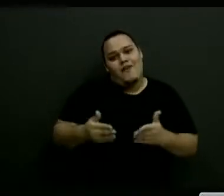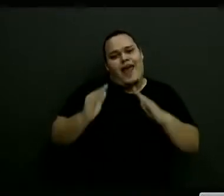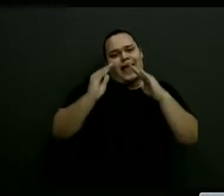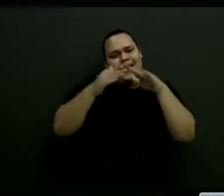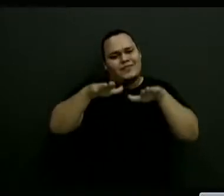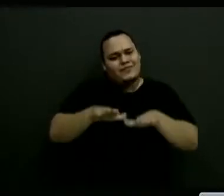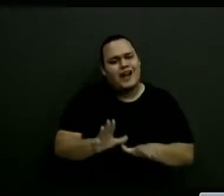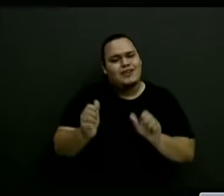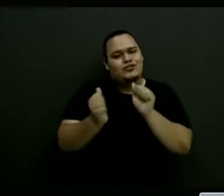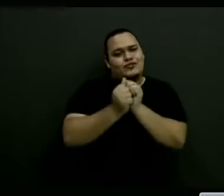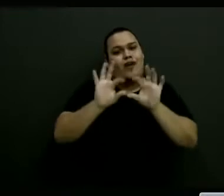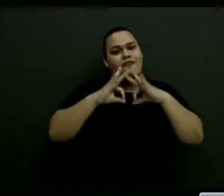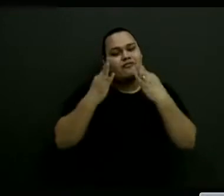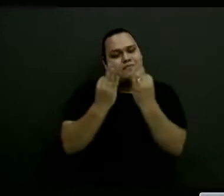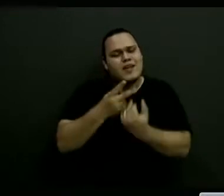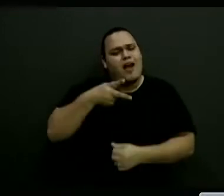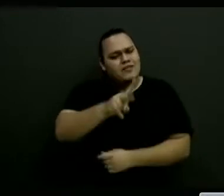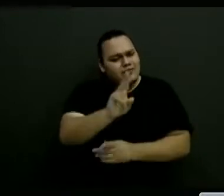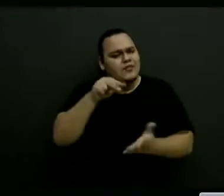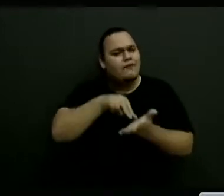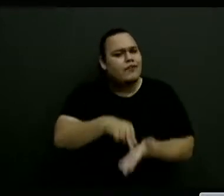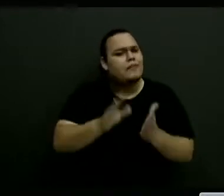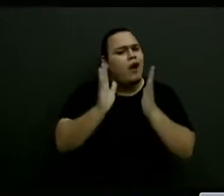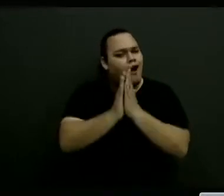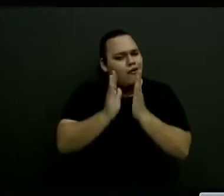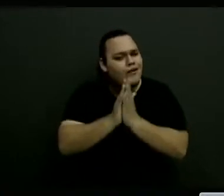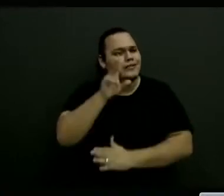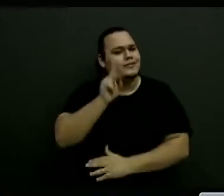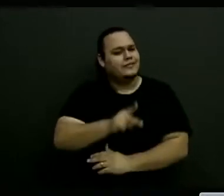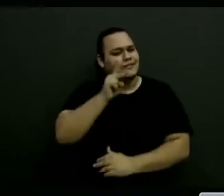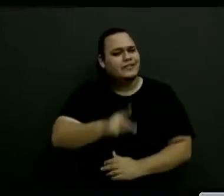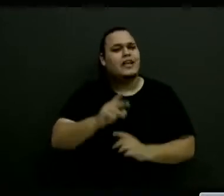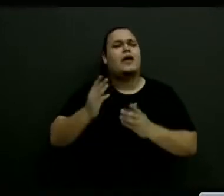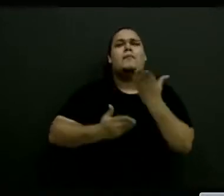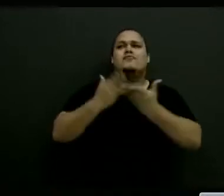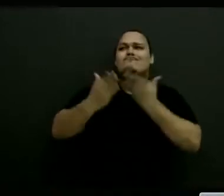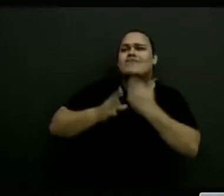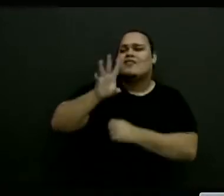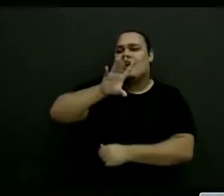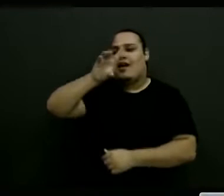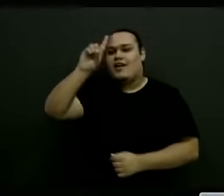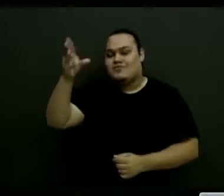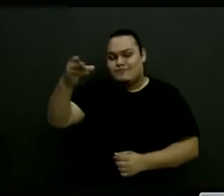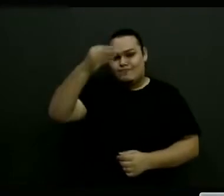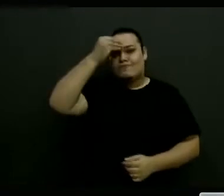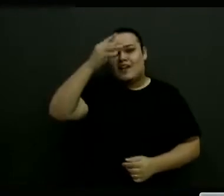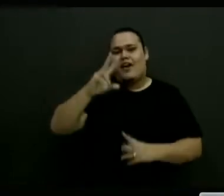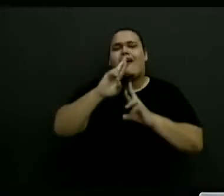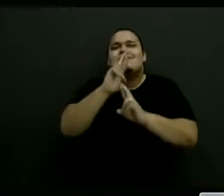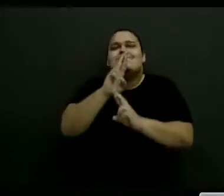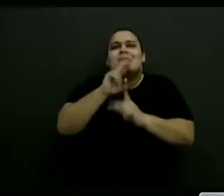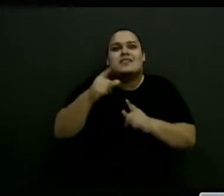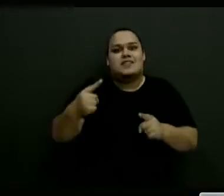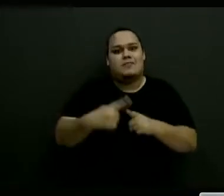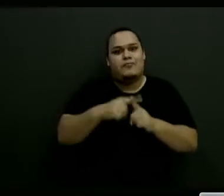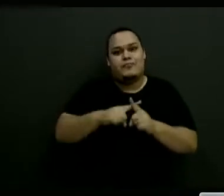encerrados, orando, buscando o rosto de Deus e com a esperança de que